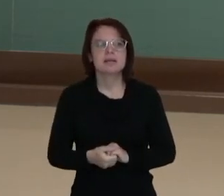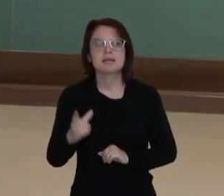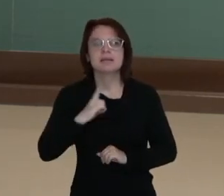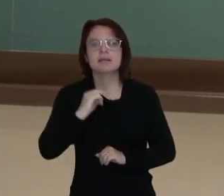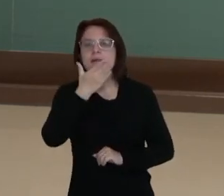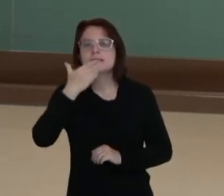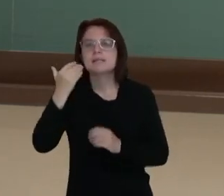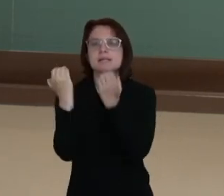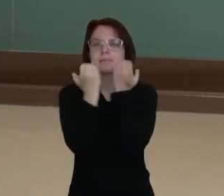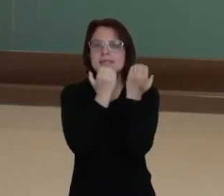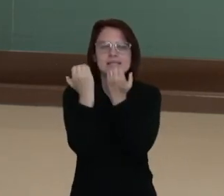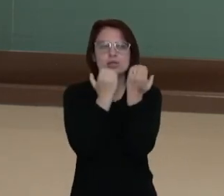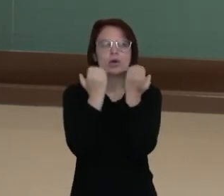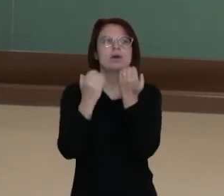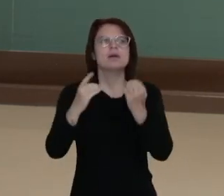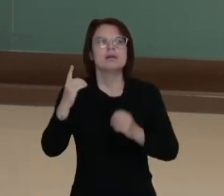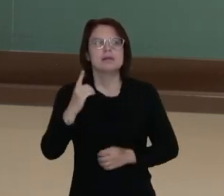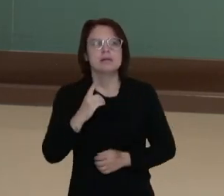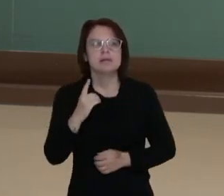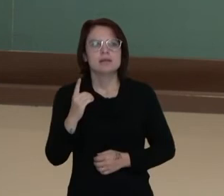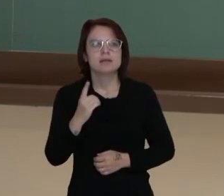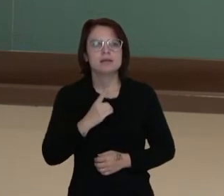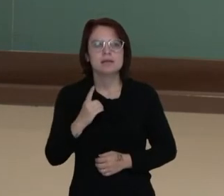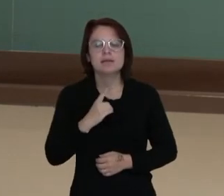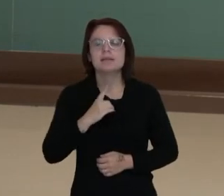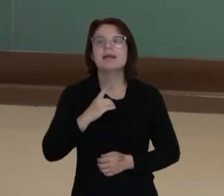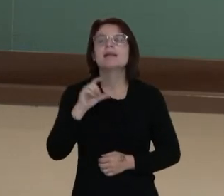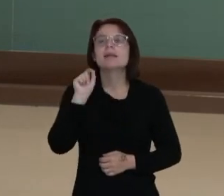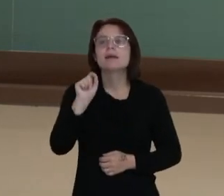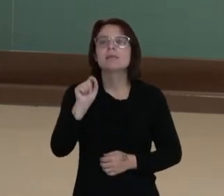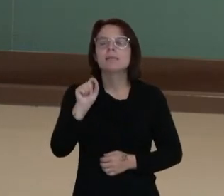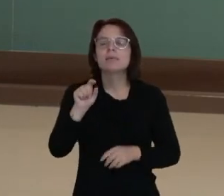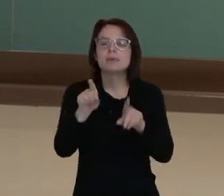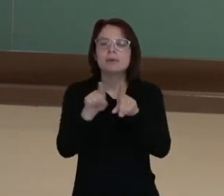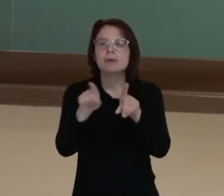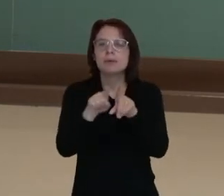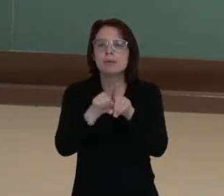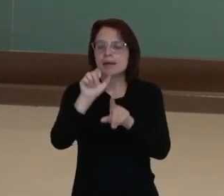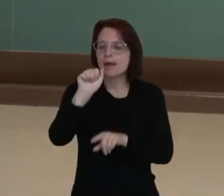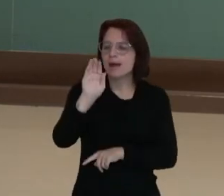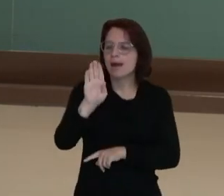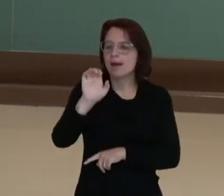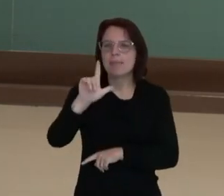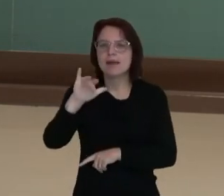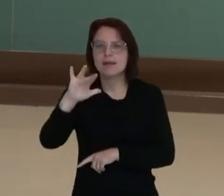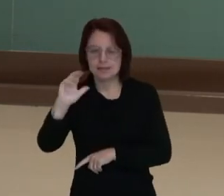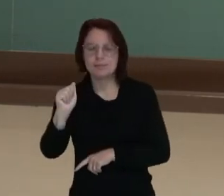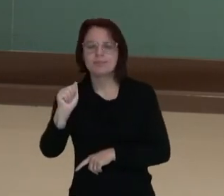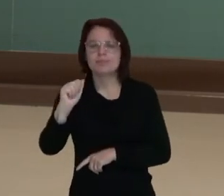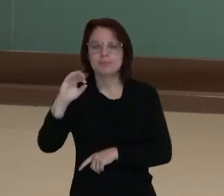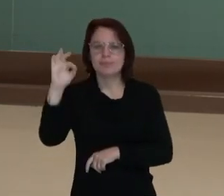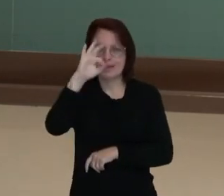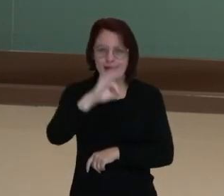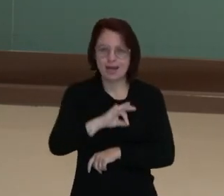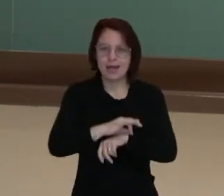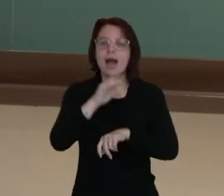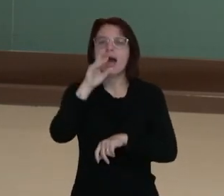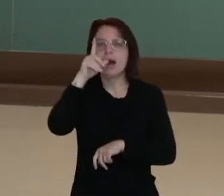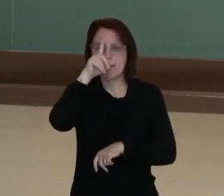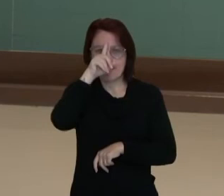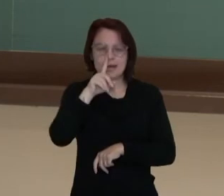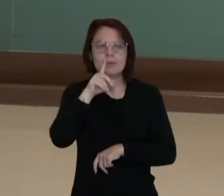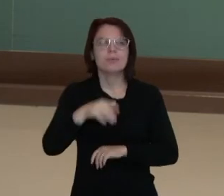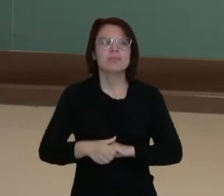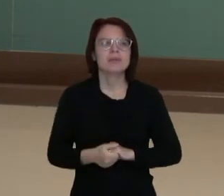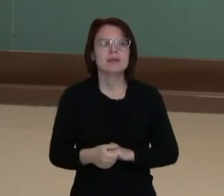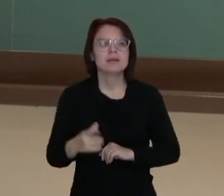no milho, nós temos nas abelhas, hibridização das abelhas, né? Nosso país é um país com